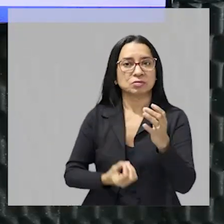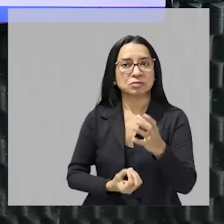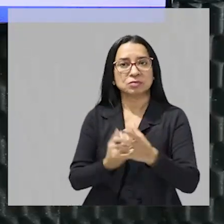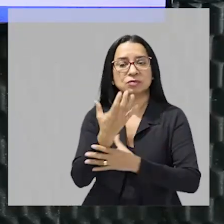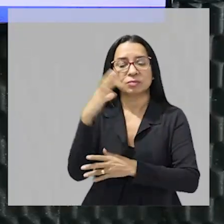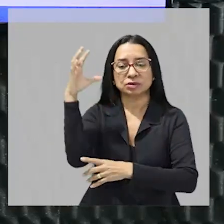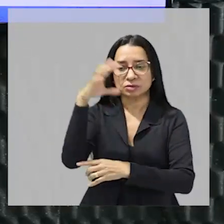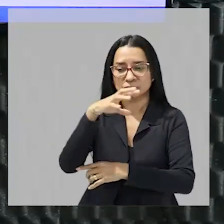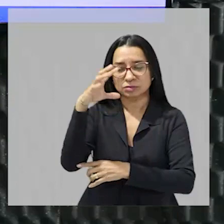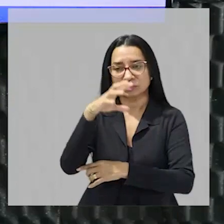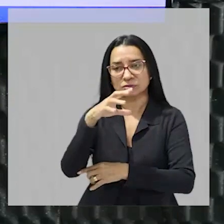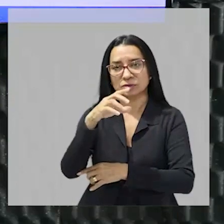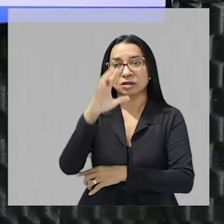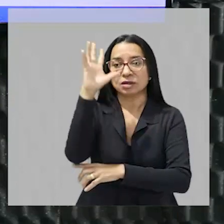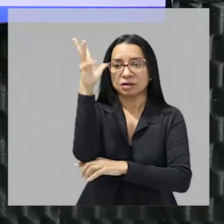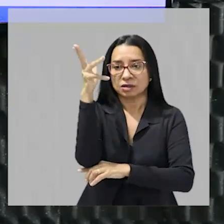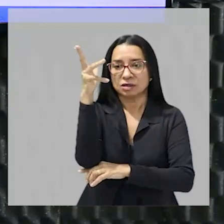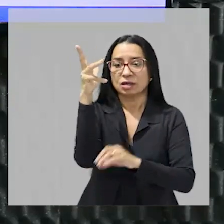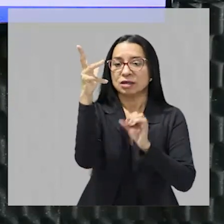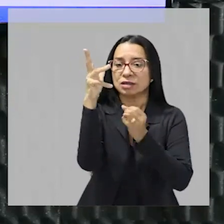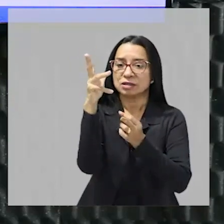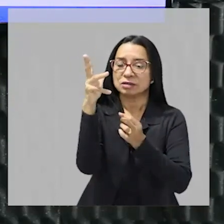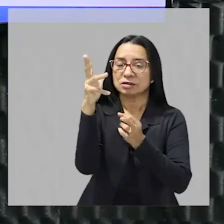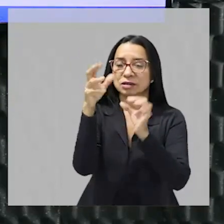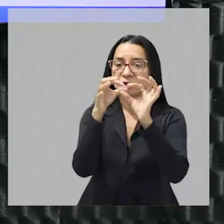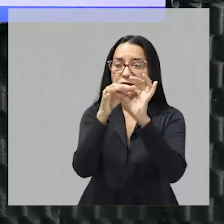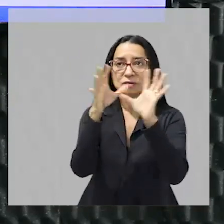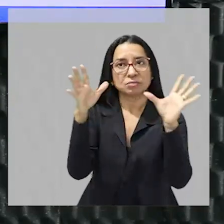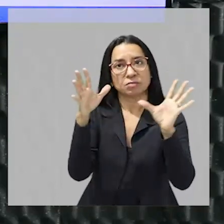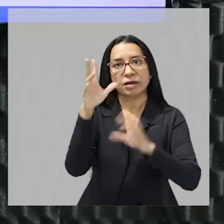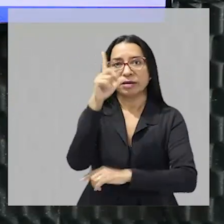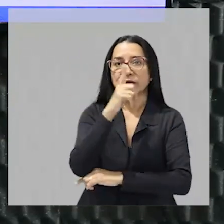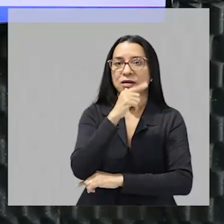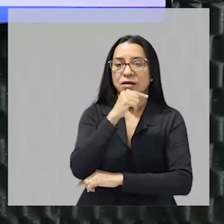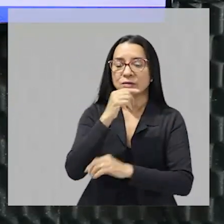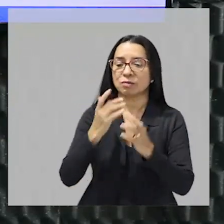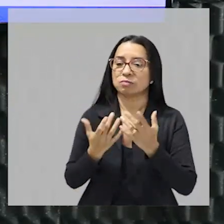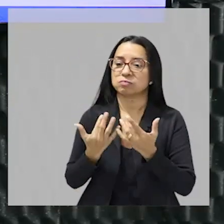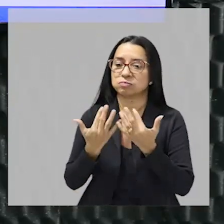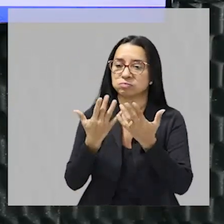vegetação, ela libera a umidade, galera, tá? Processo esse chamado